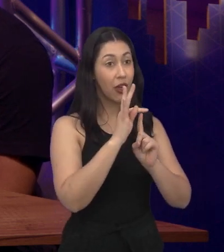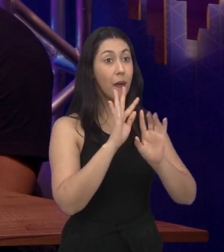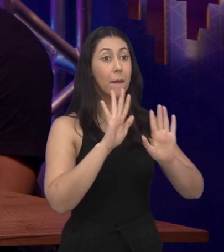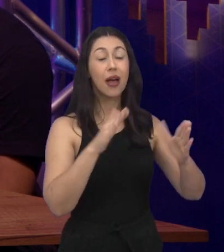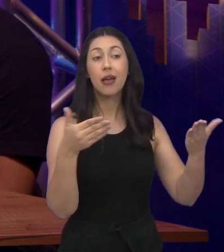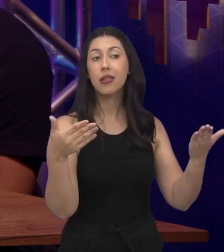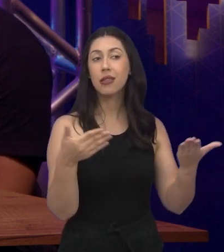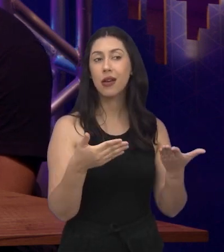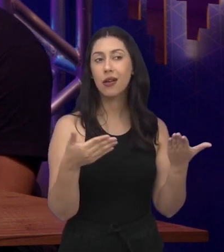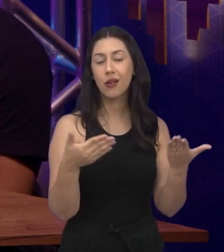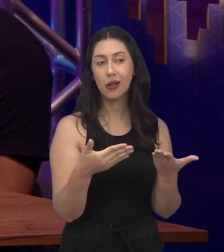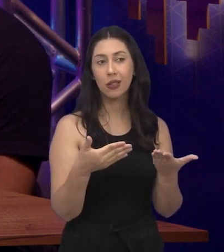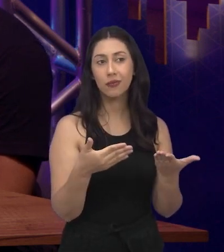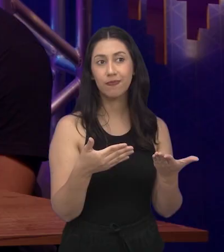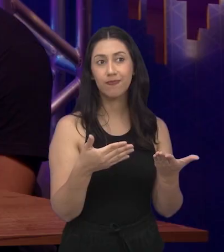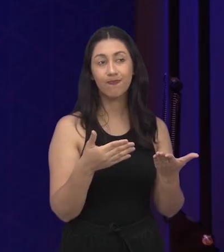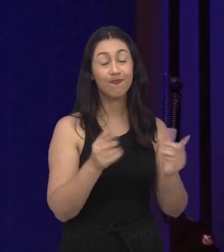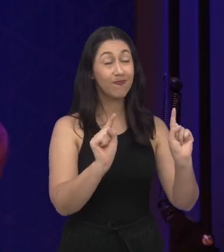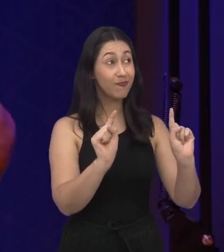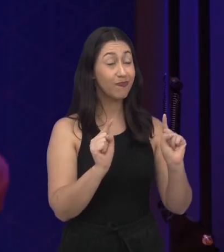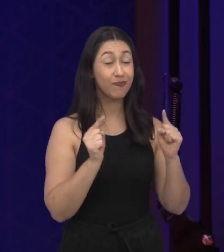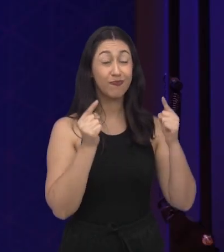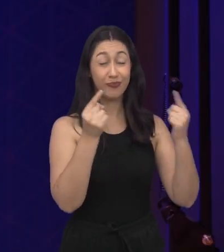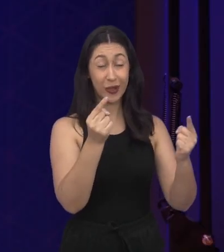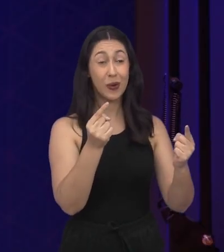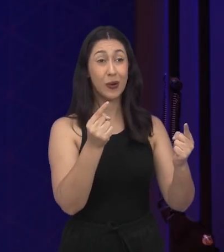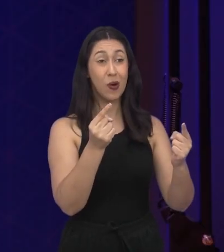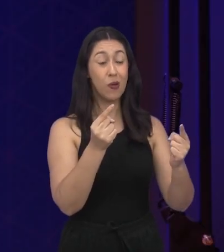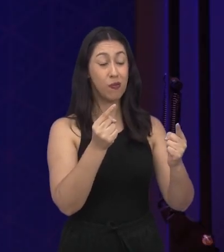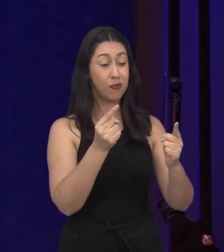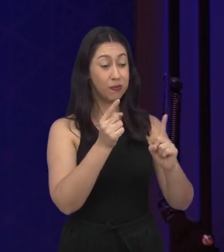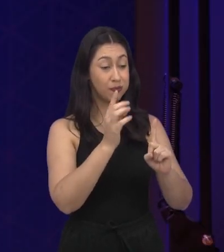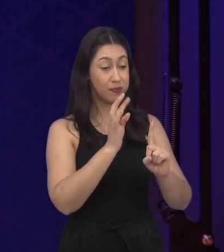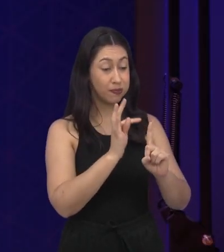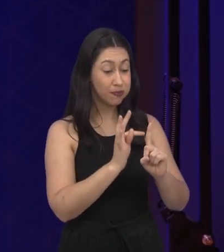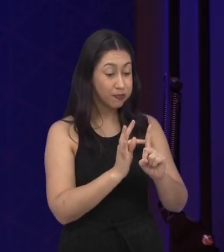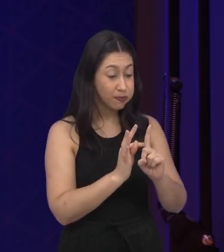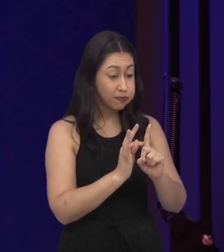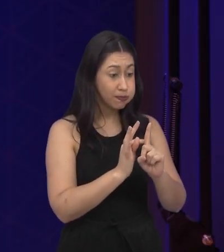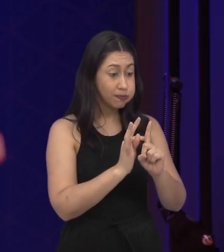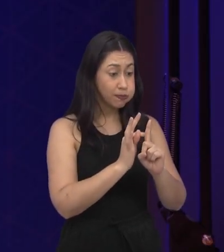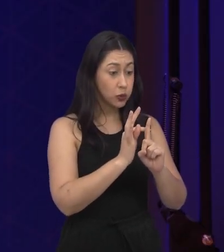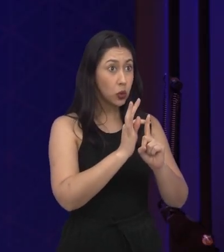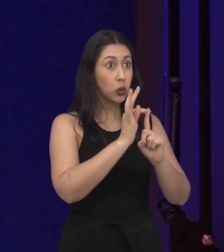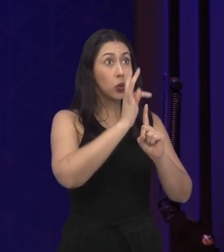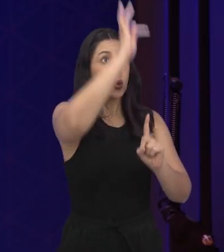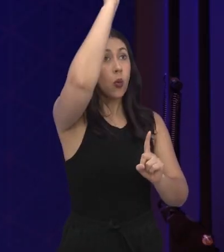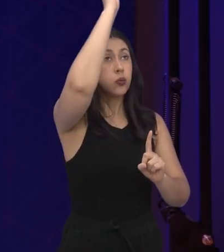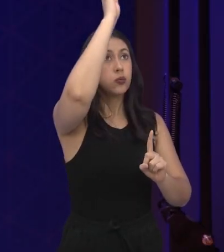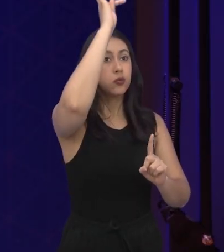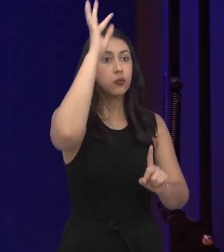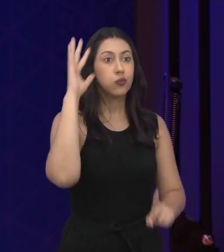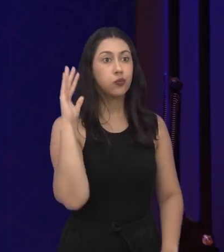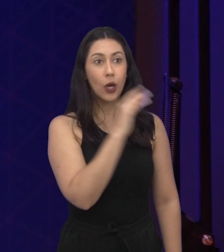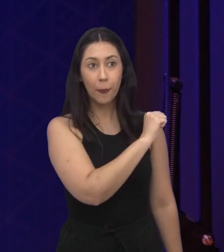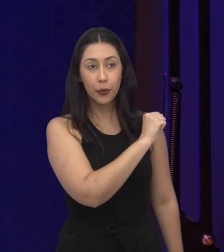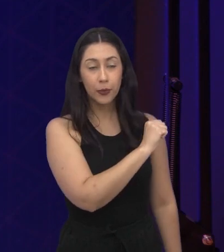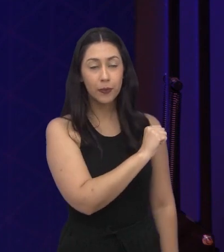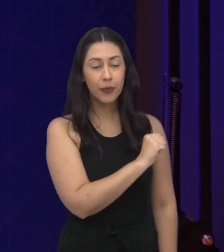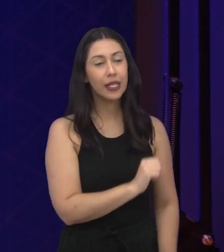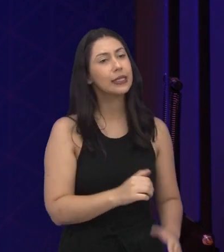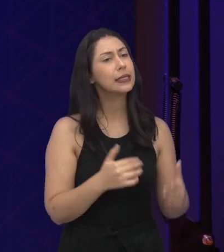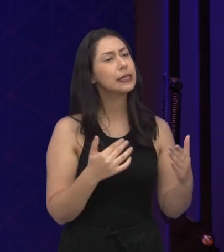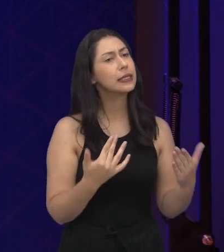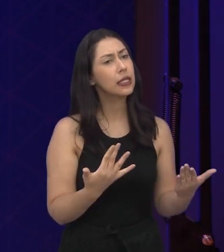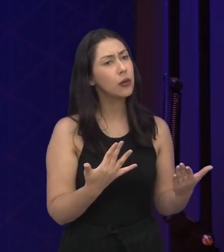ebulição global? Nada mais do que o aquecimento global, só que acelerado. E daí, se a gente for pensar